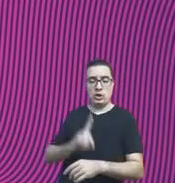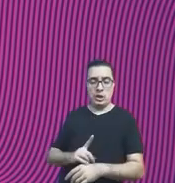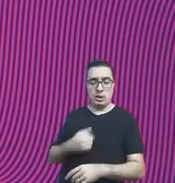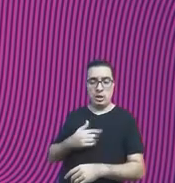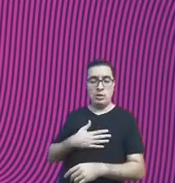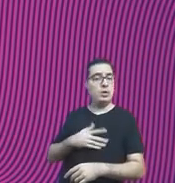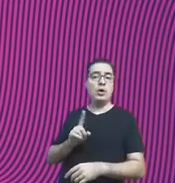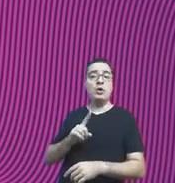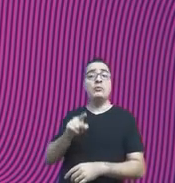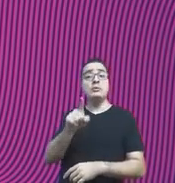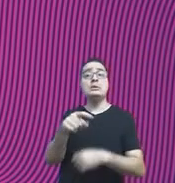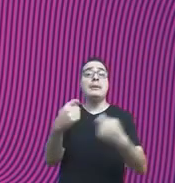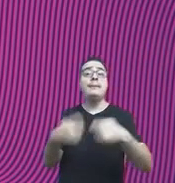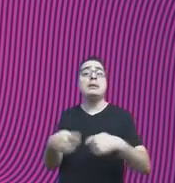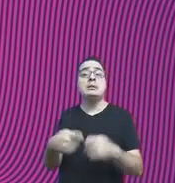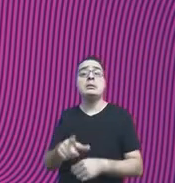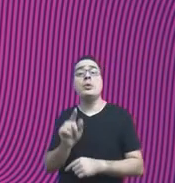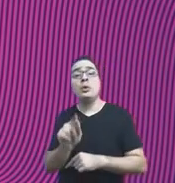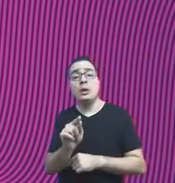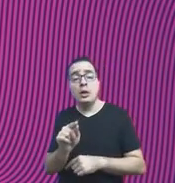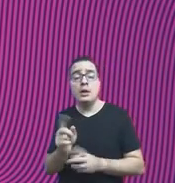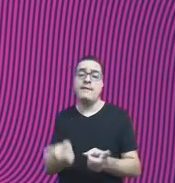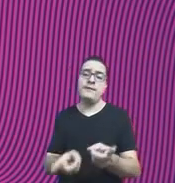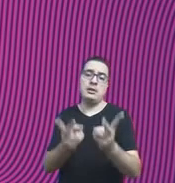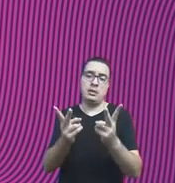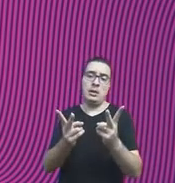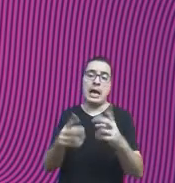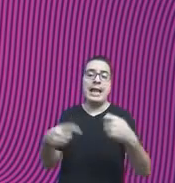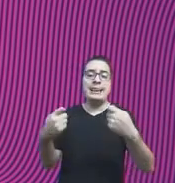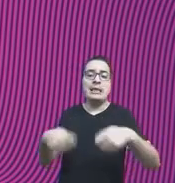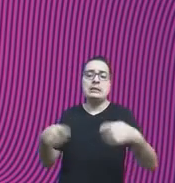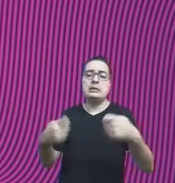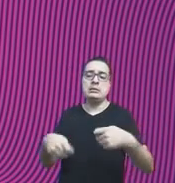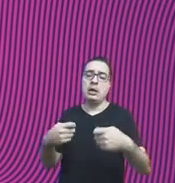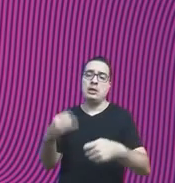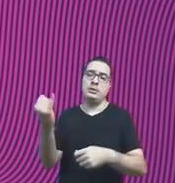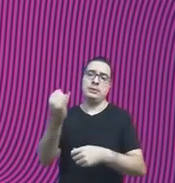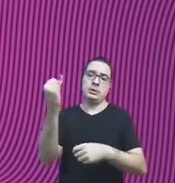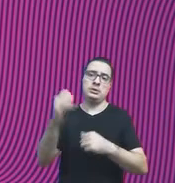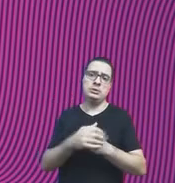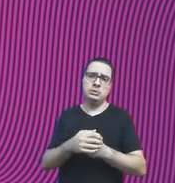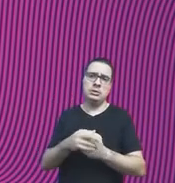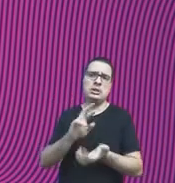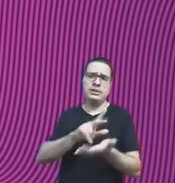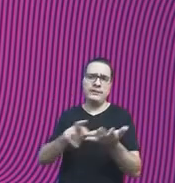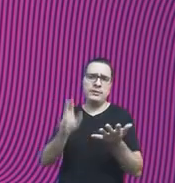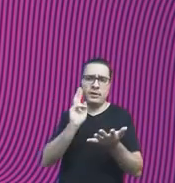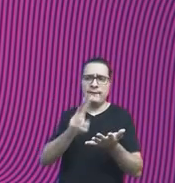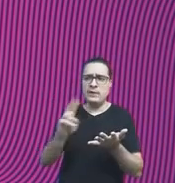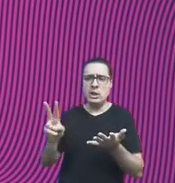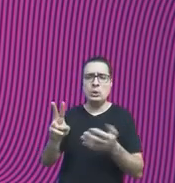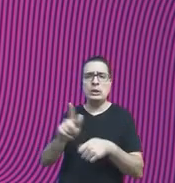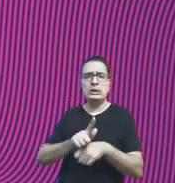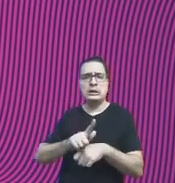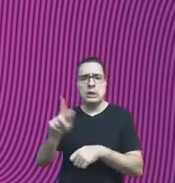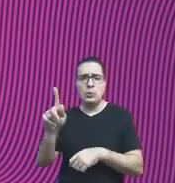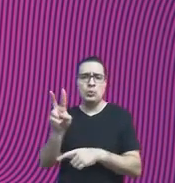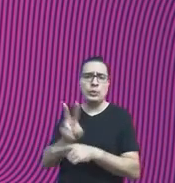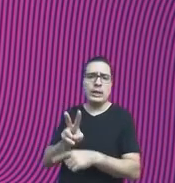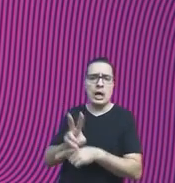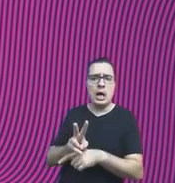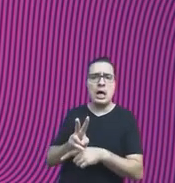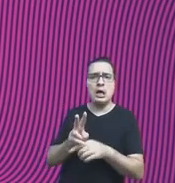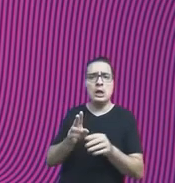precisa. Essa lógica de necessidade, que passa, porque a gente já ouviu tanto isso, né? Gestão de cuidado, coordenação de cuidado, como é